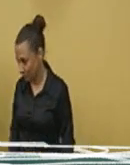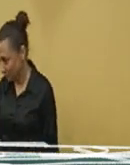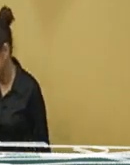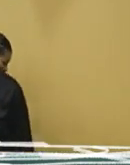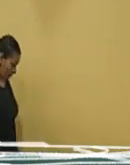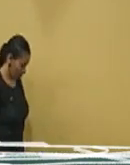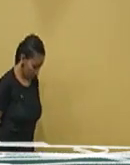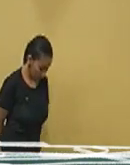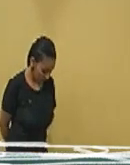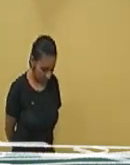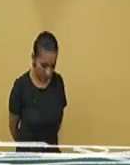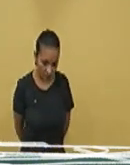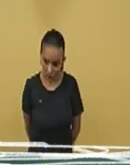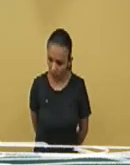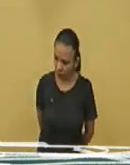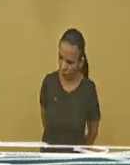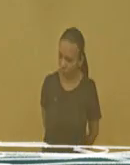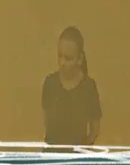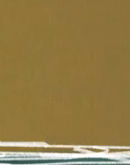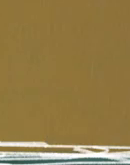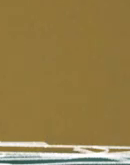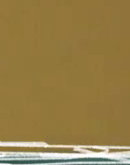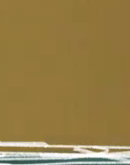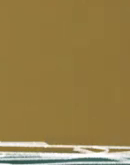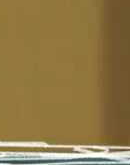Que horas que está? Acho que é 10 horas, né?